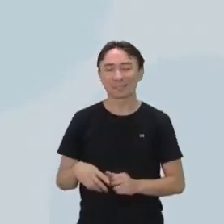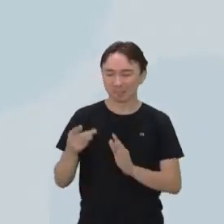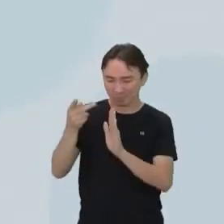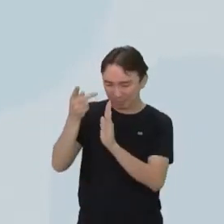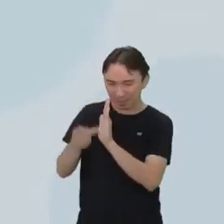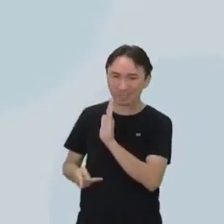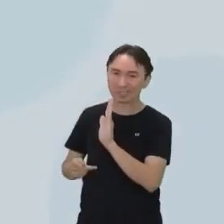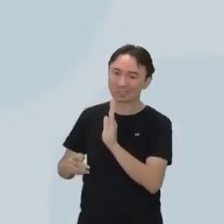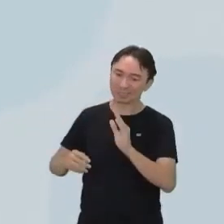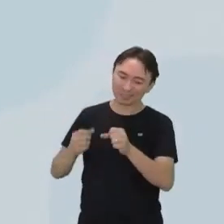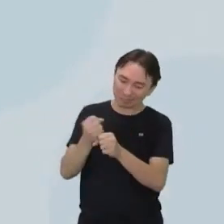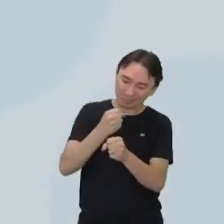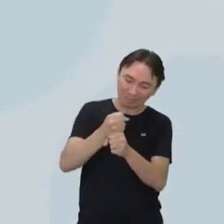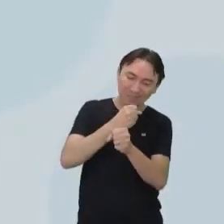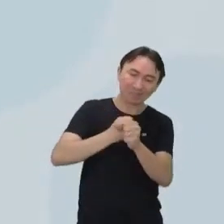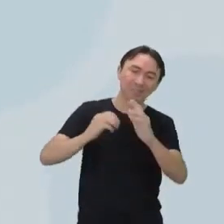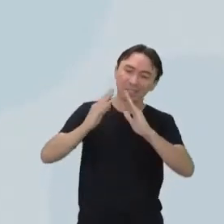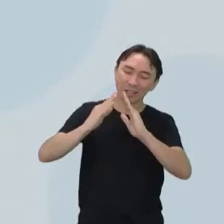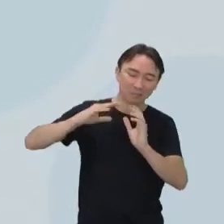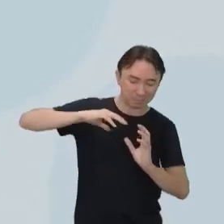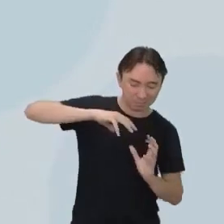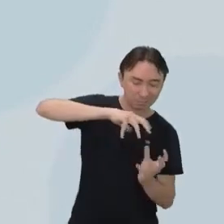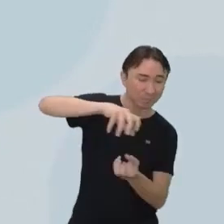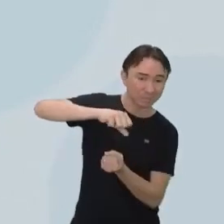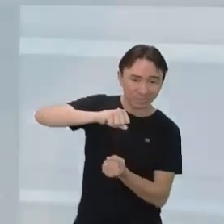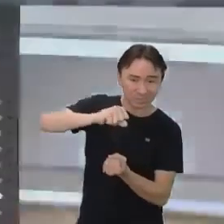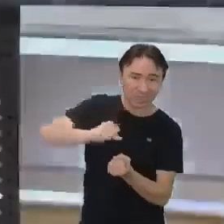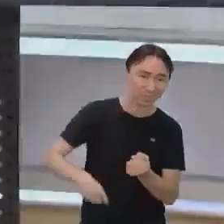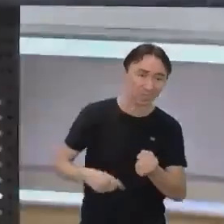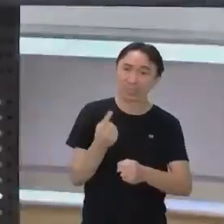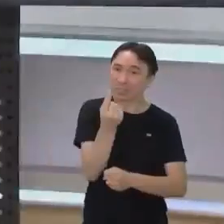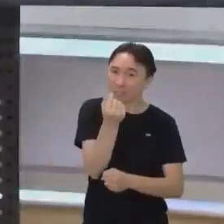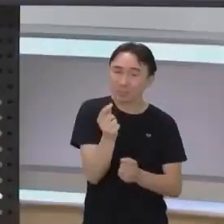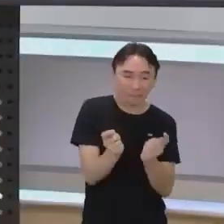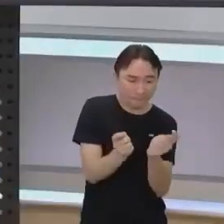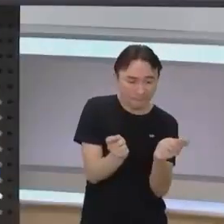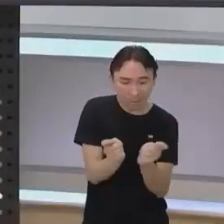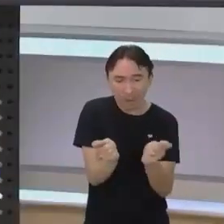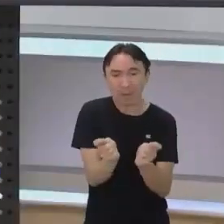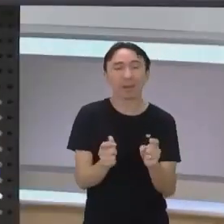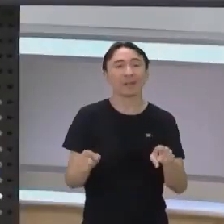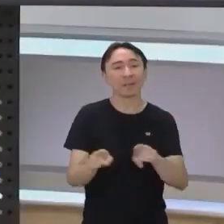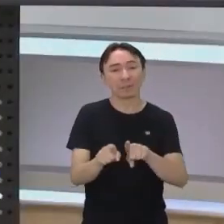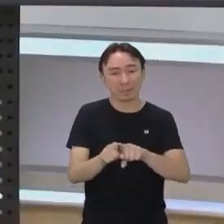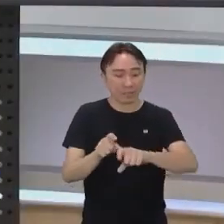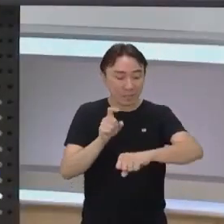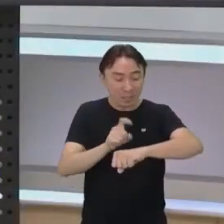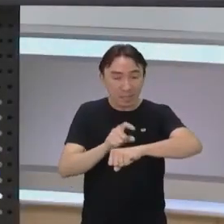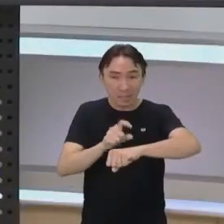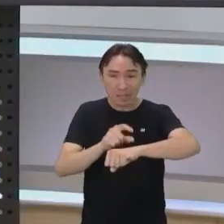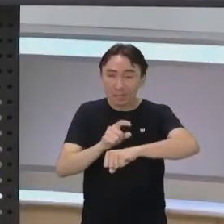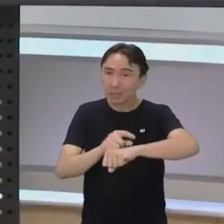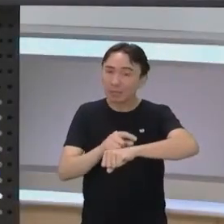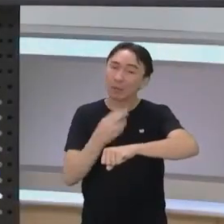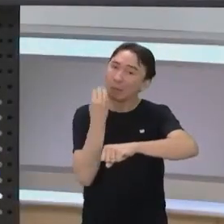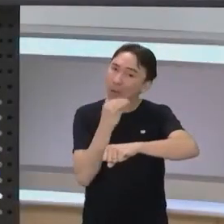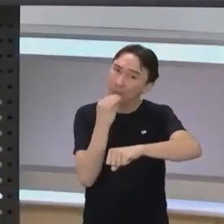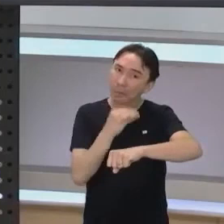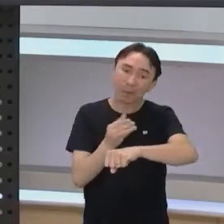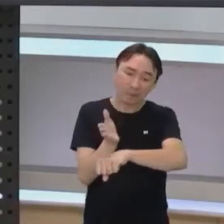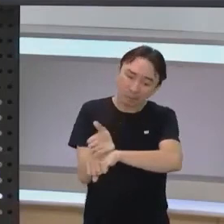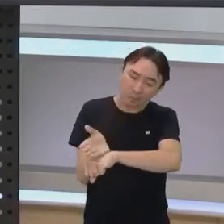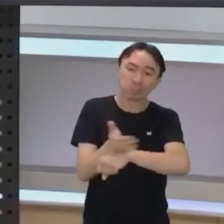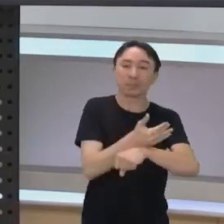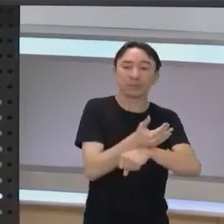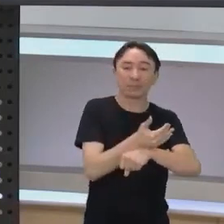custo final e o tempo de conclusão de obra. Quer dizer, quanto mais rápido, quanto menor o valor gasto nessas obras, eu